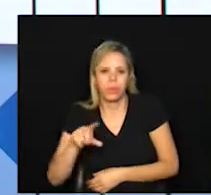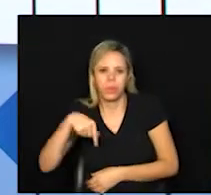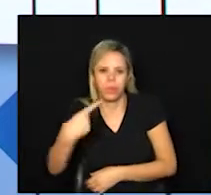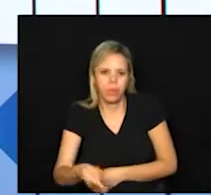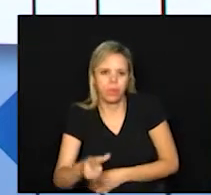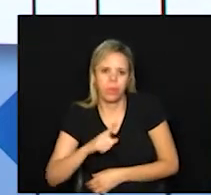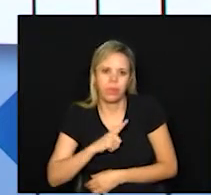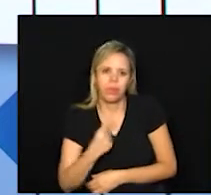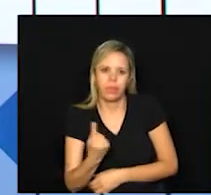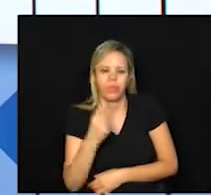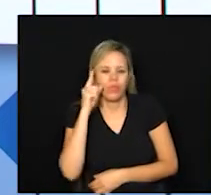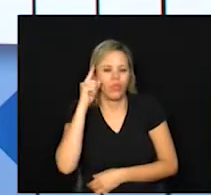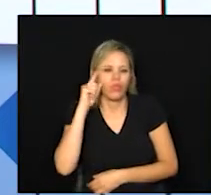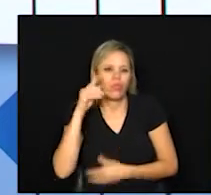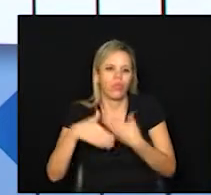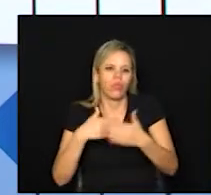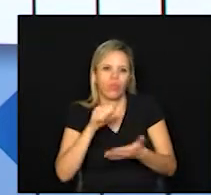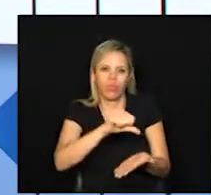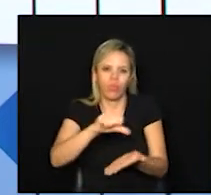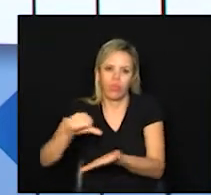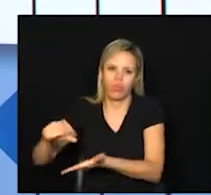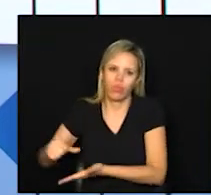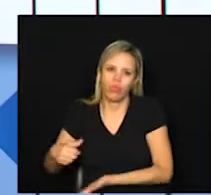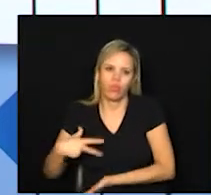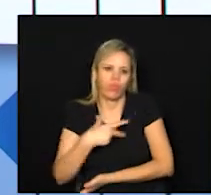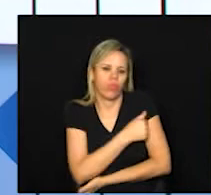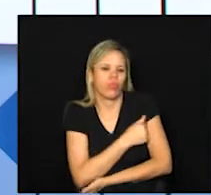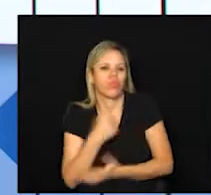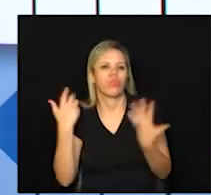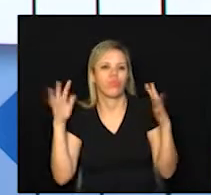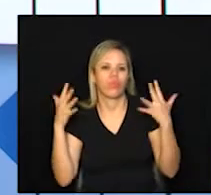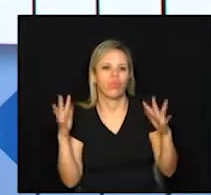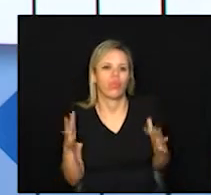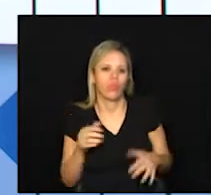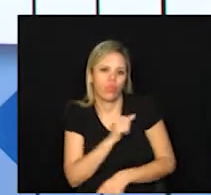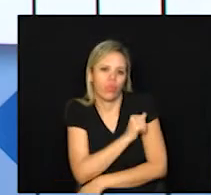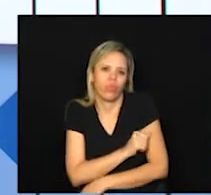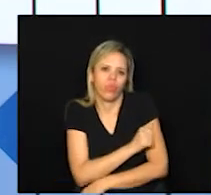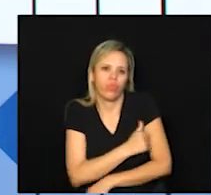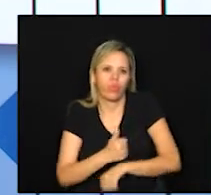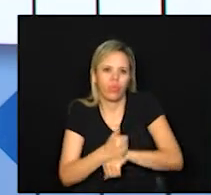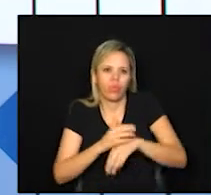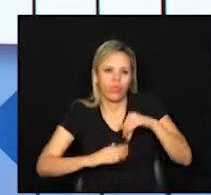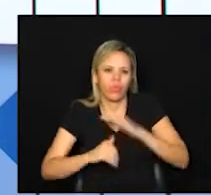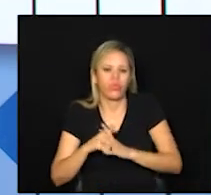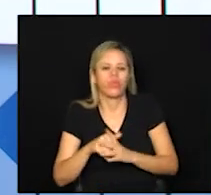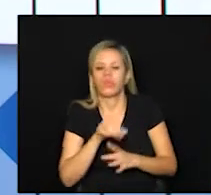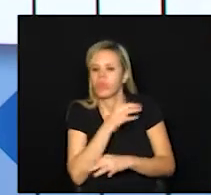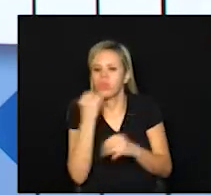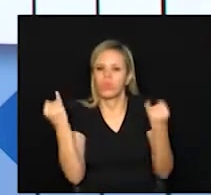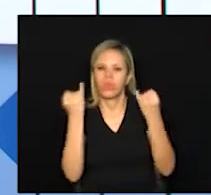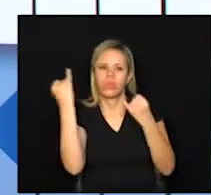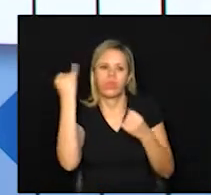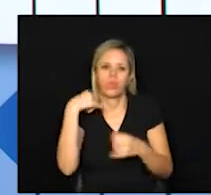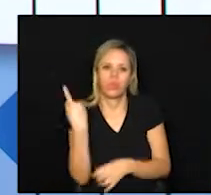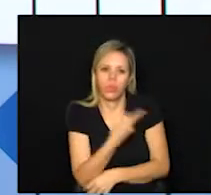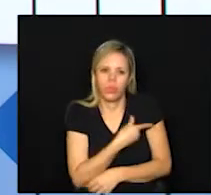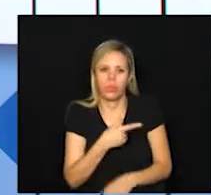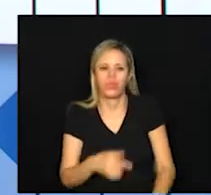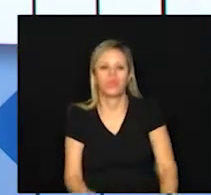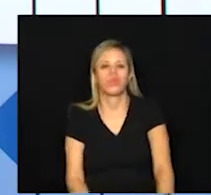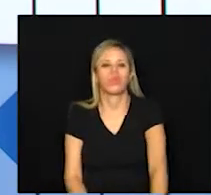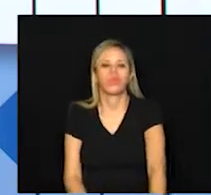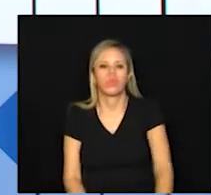temos cada dia em um local de vacinação essa homenagem a esses profissionais que são tão importantes